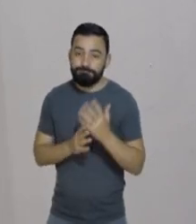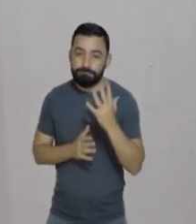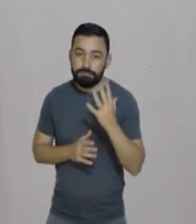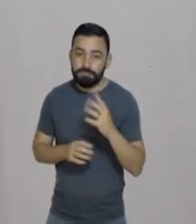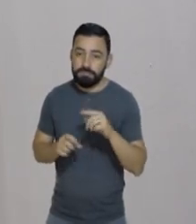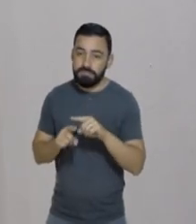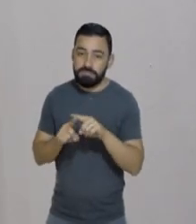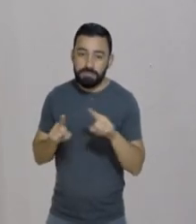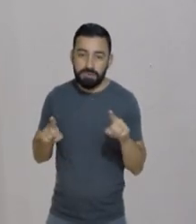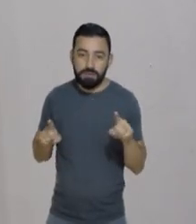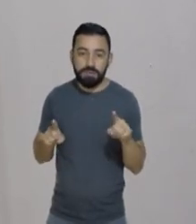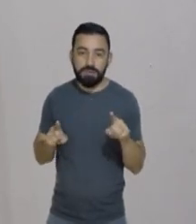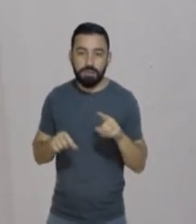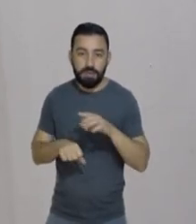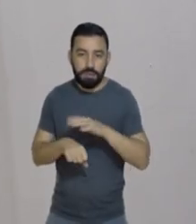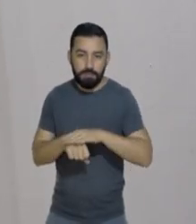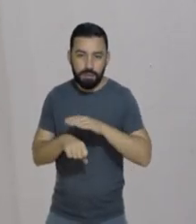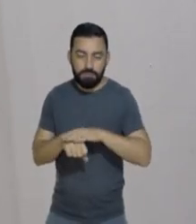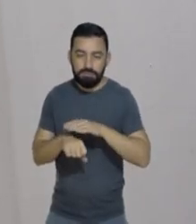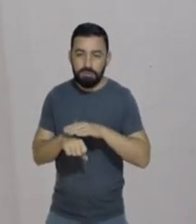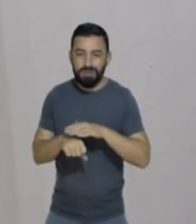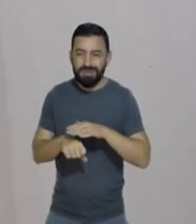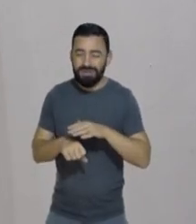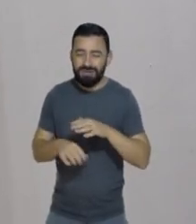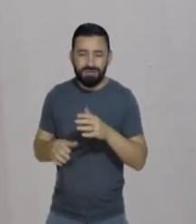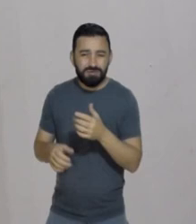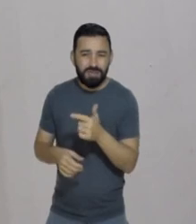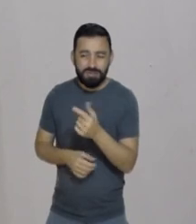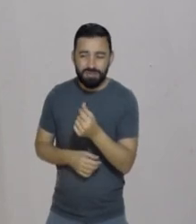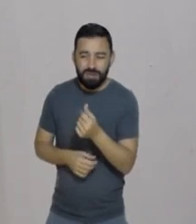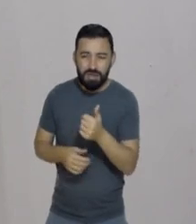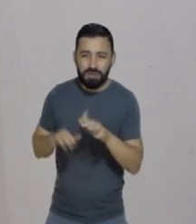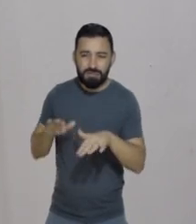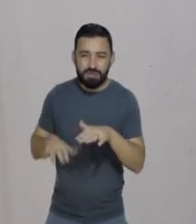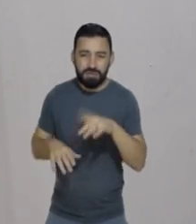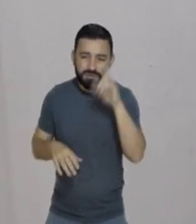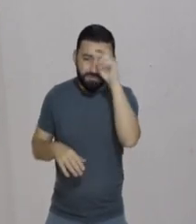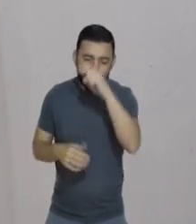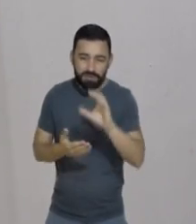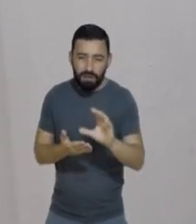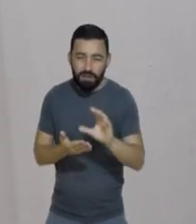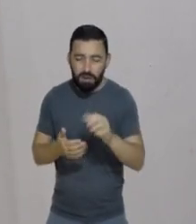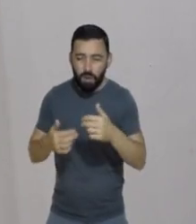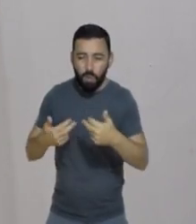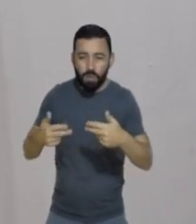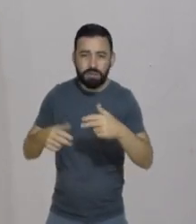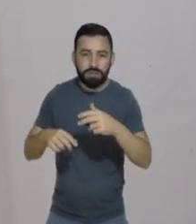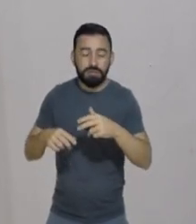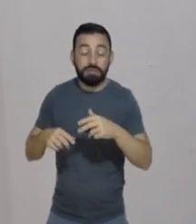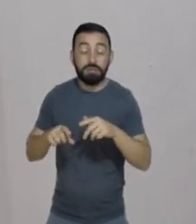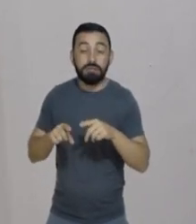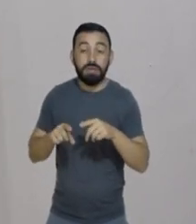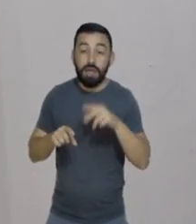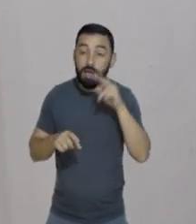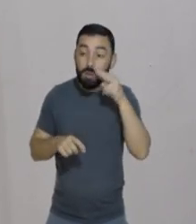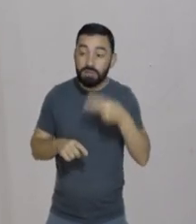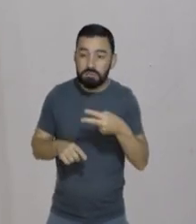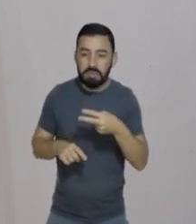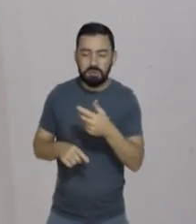os necessários recursos e especialmente sem o merecido